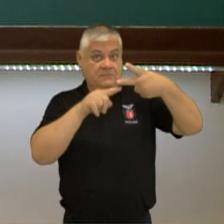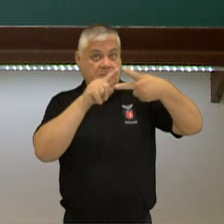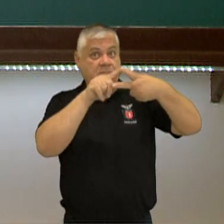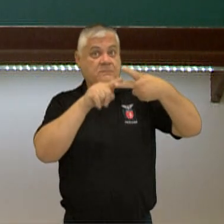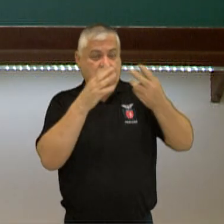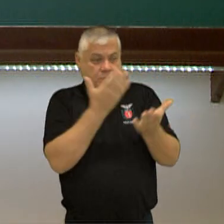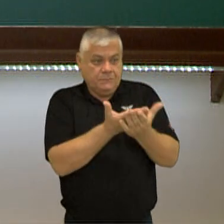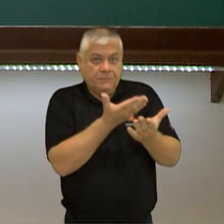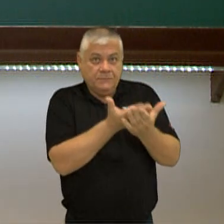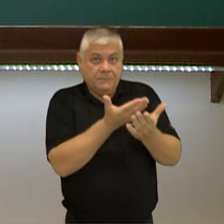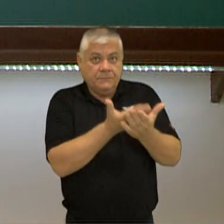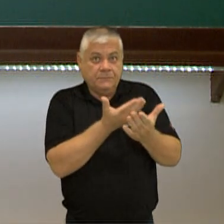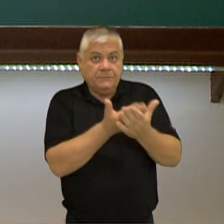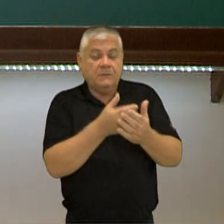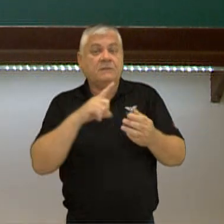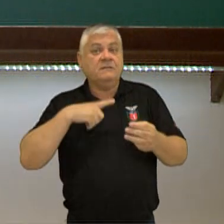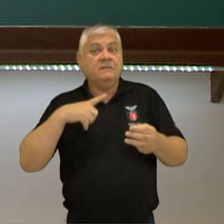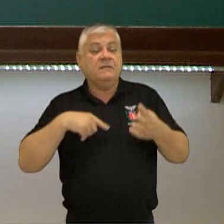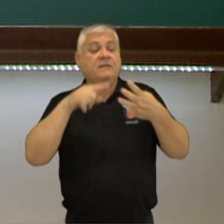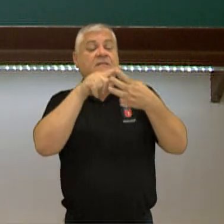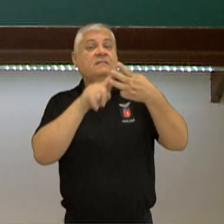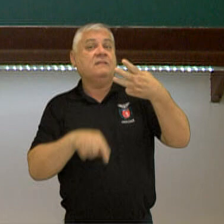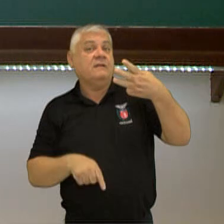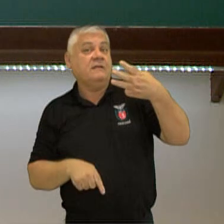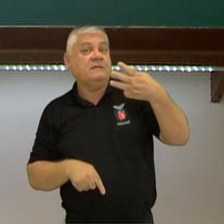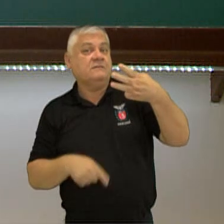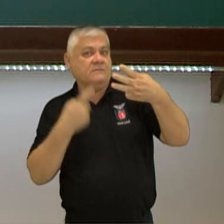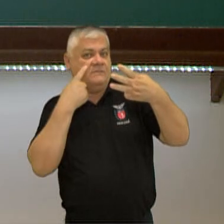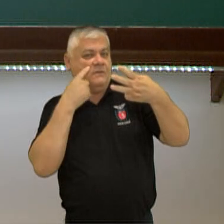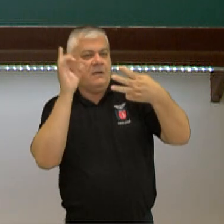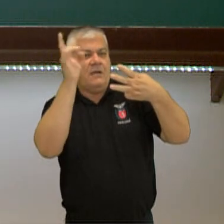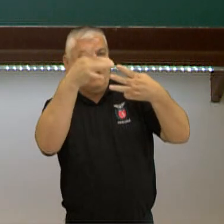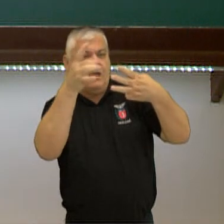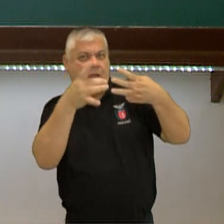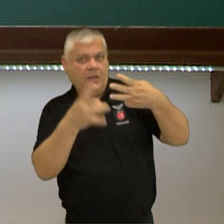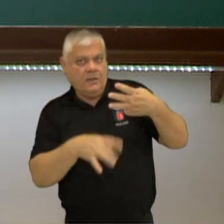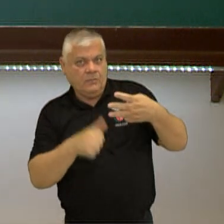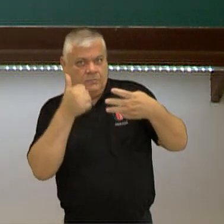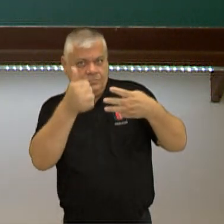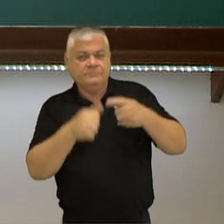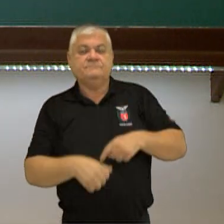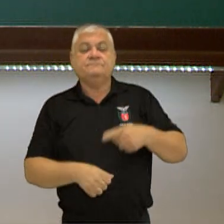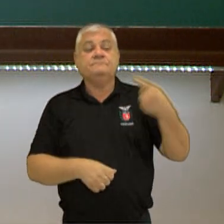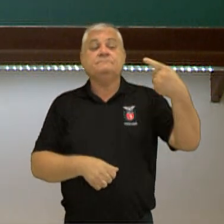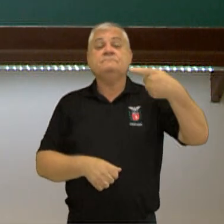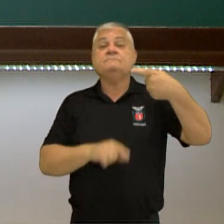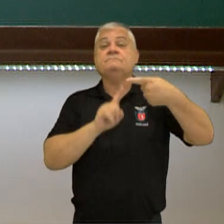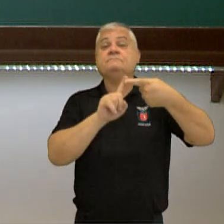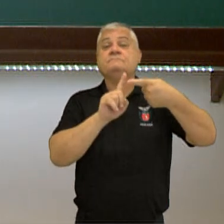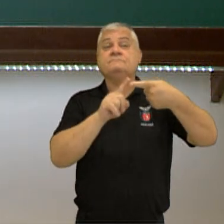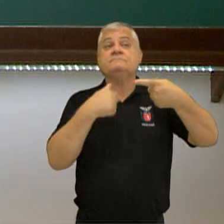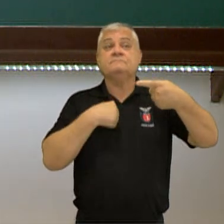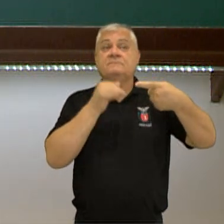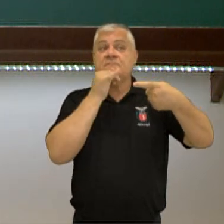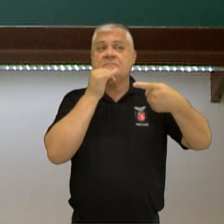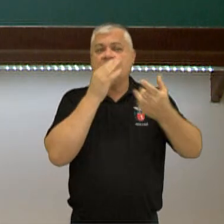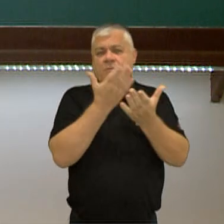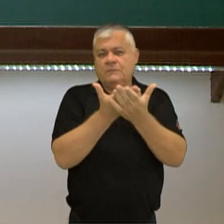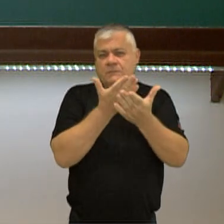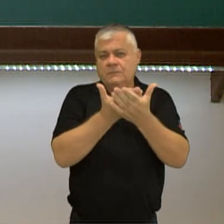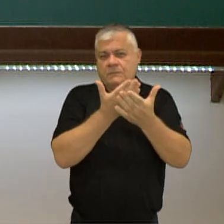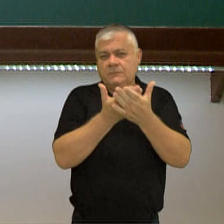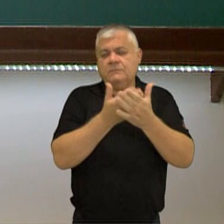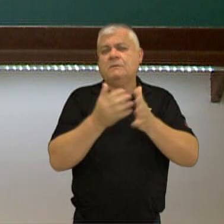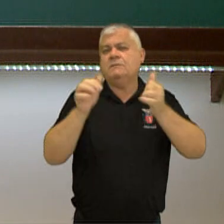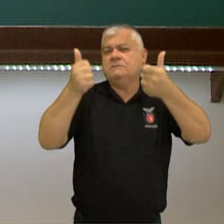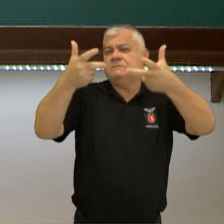eles são definidos por 3, tá? Vamos ver um a um? Então, vamos lá. O primeiro postulado de Kekulé-Cooper, ele